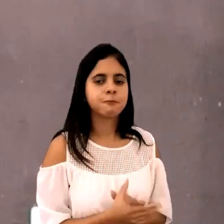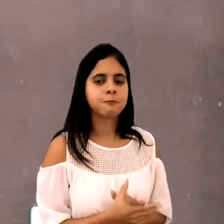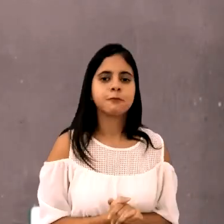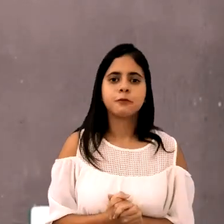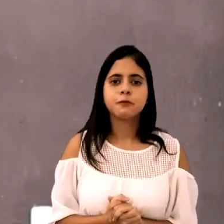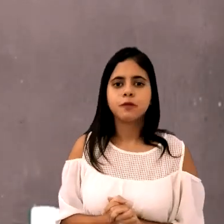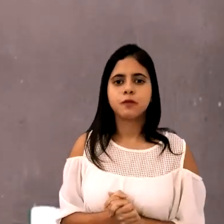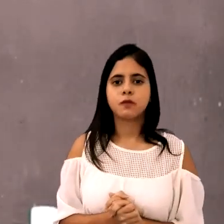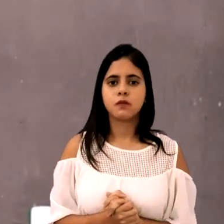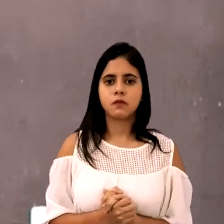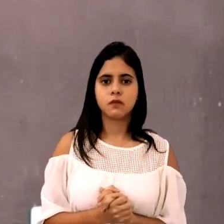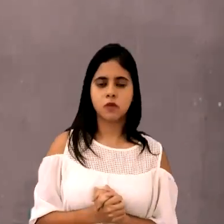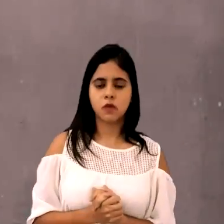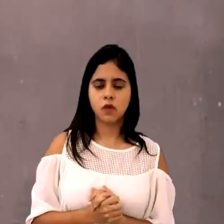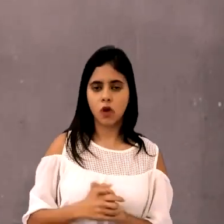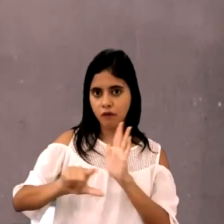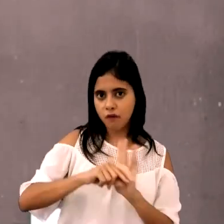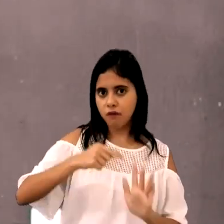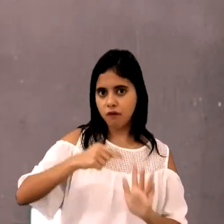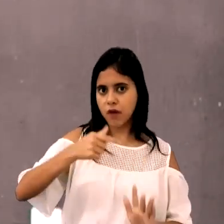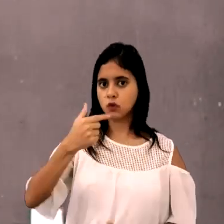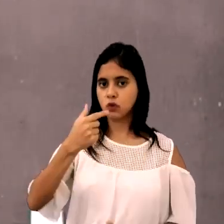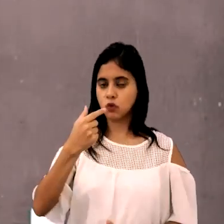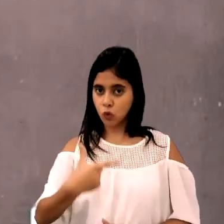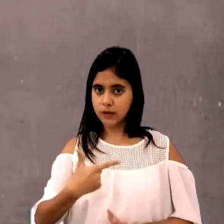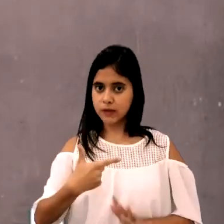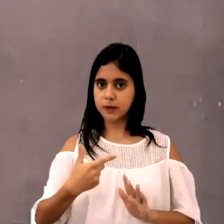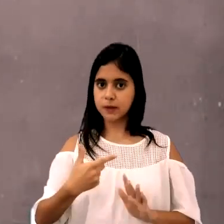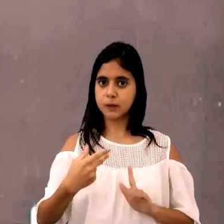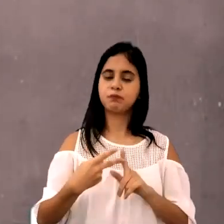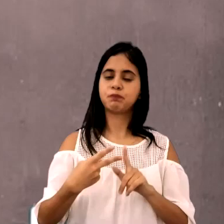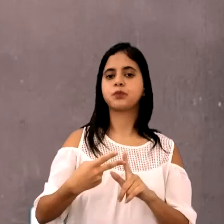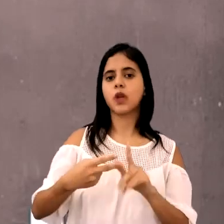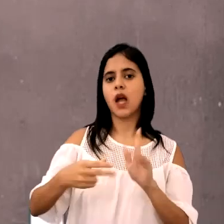resolver. Do verso 2 ao verso 5.